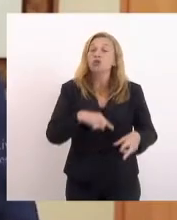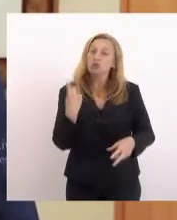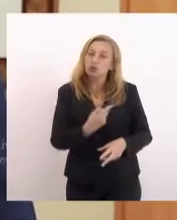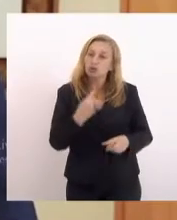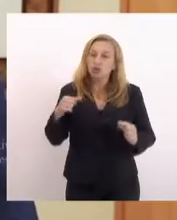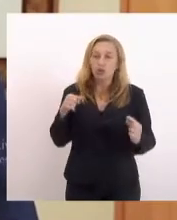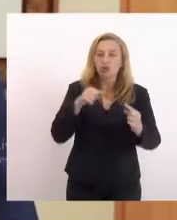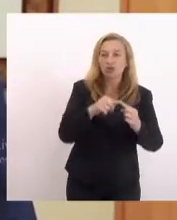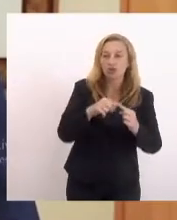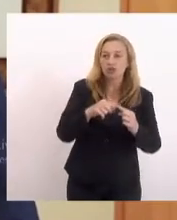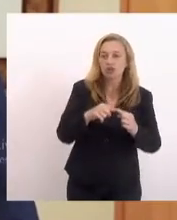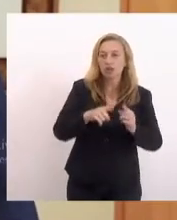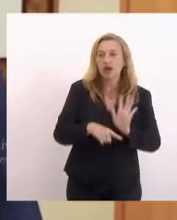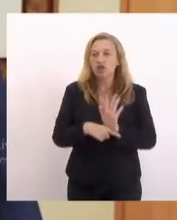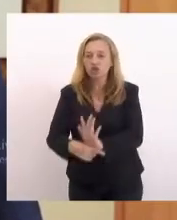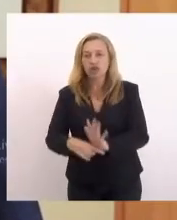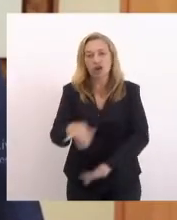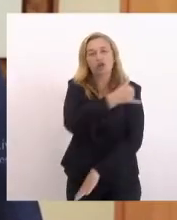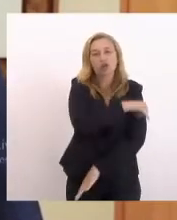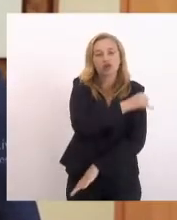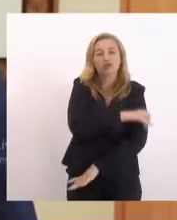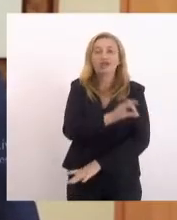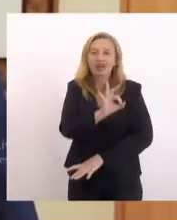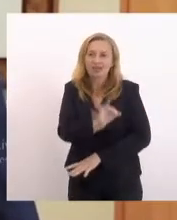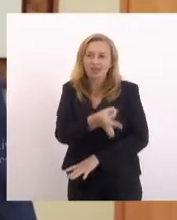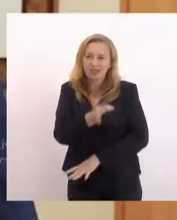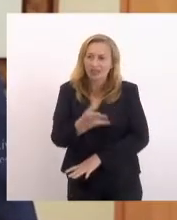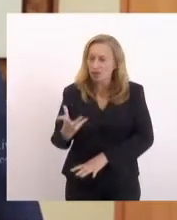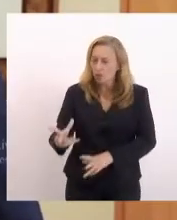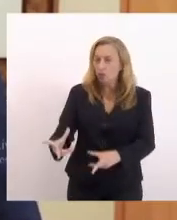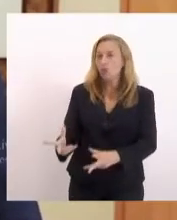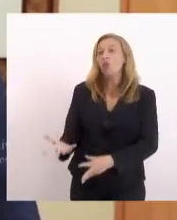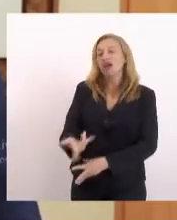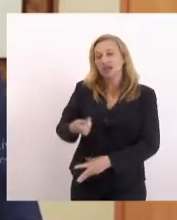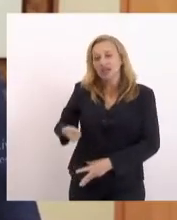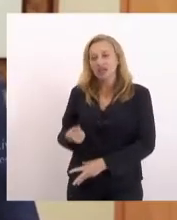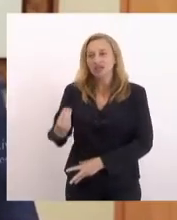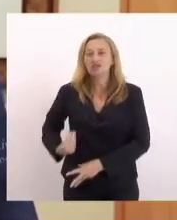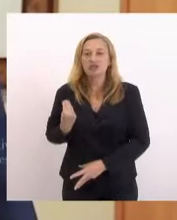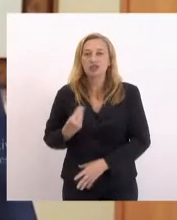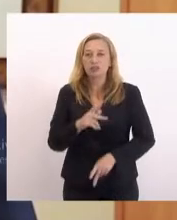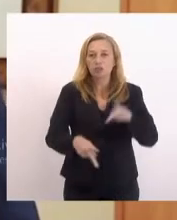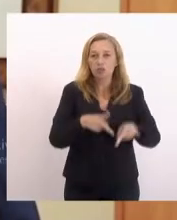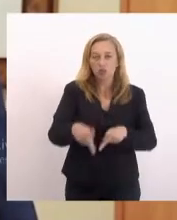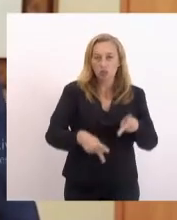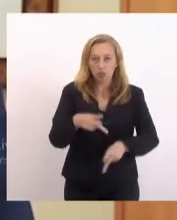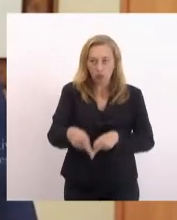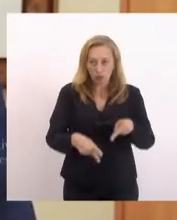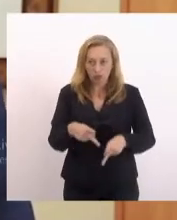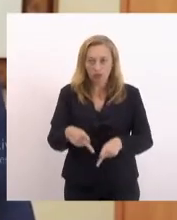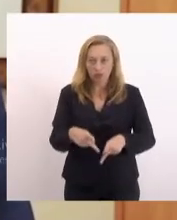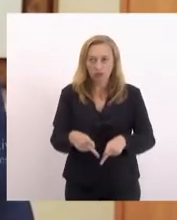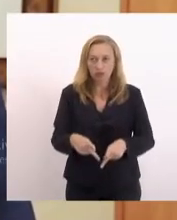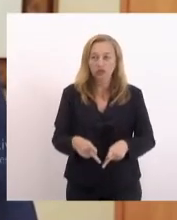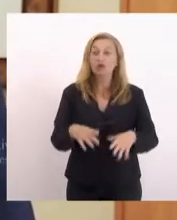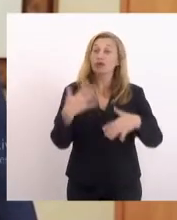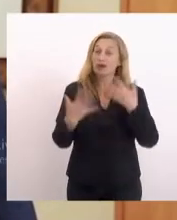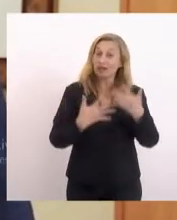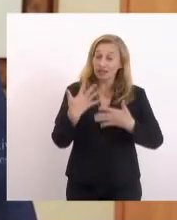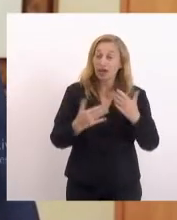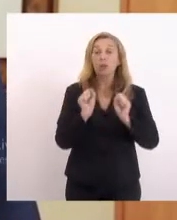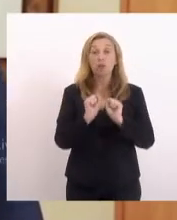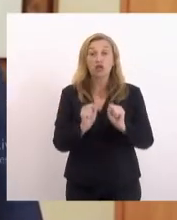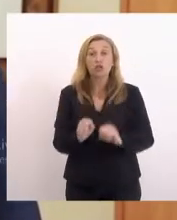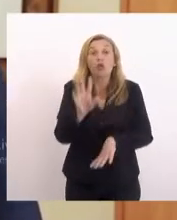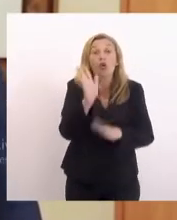pela recuperação do Rio e pela garantia de qualidade de vida para a população fluminense. E com muita satisfação,